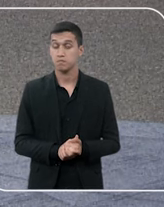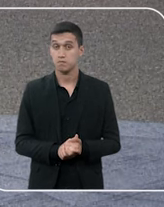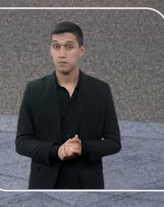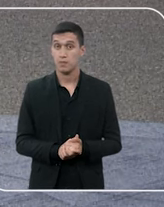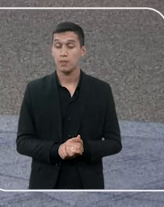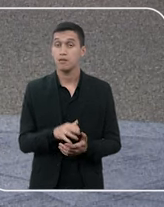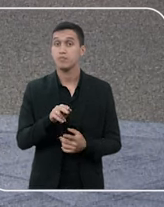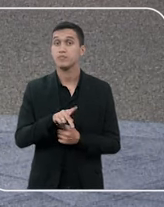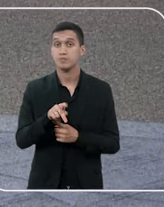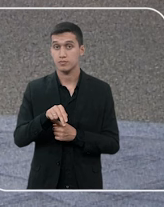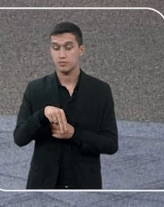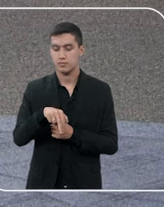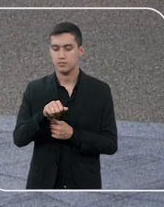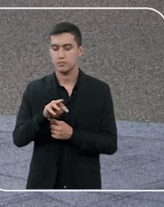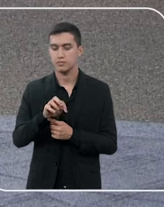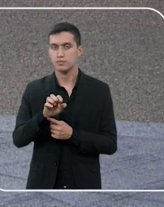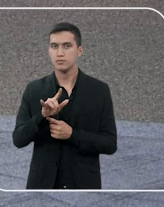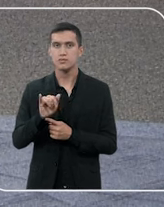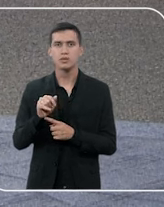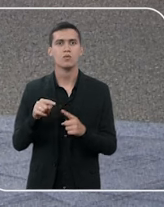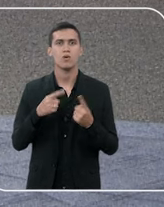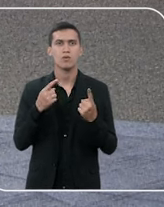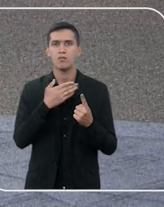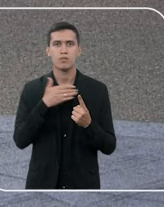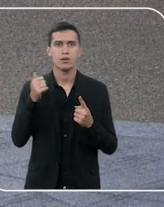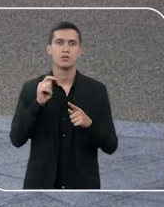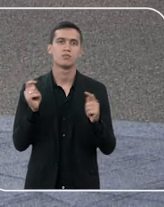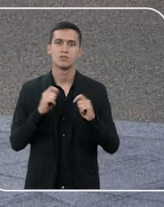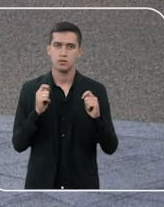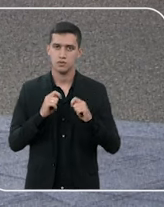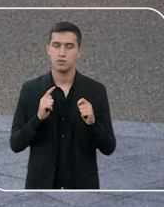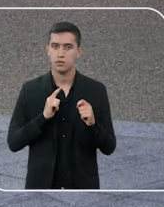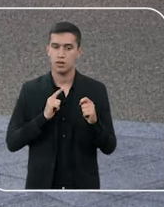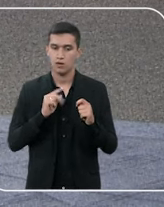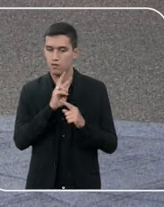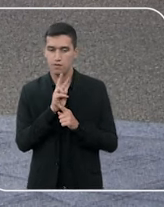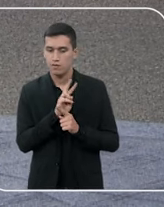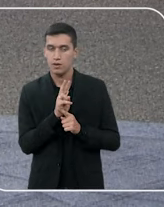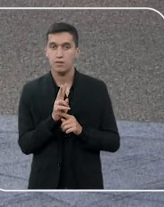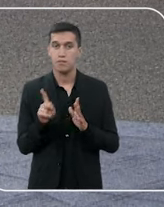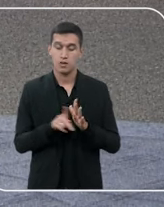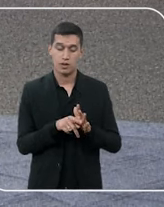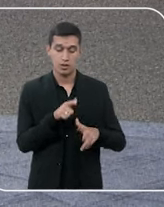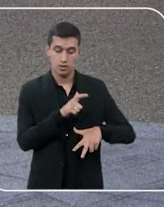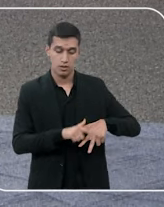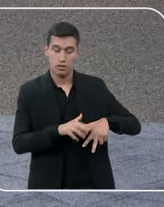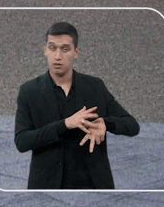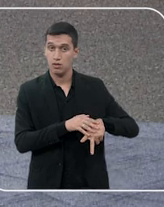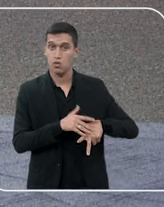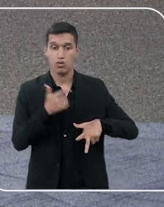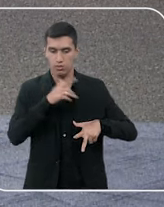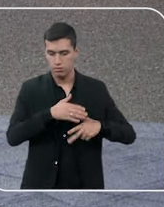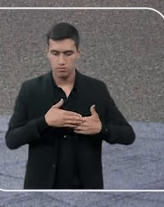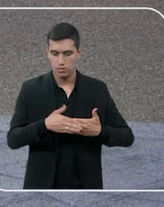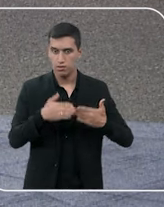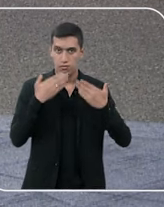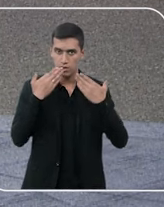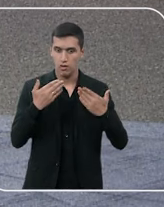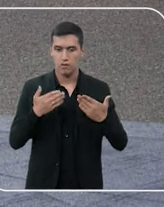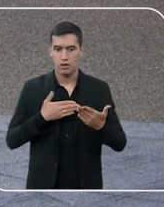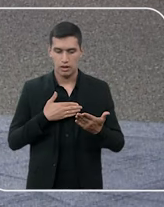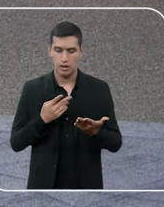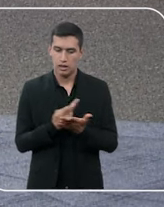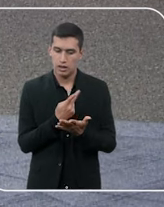Professora Natália, quais os meios mais cabais possíveis, né, mais viáveis de o paciente conseguir comprovar esse tipo de erro, né, o erro